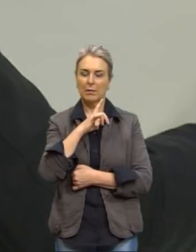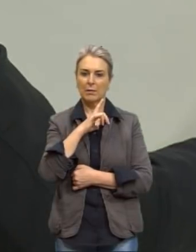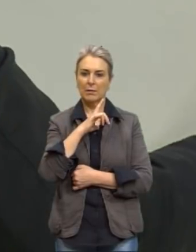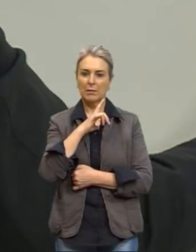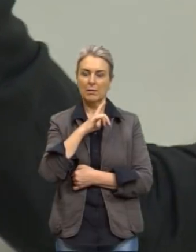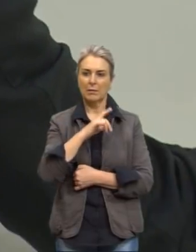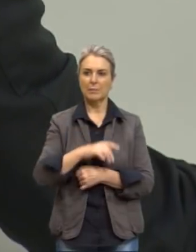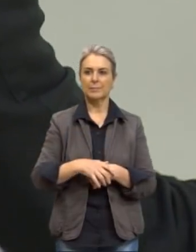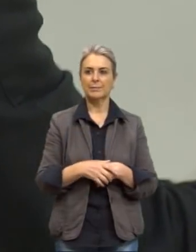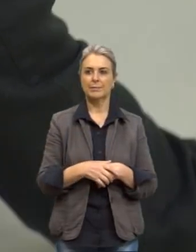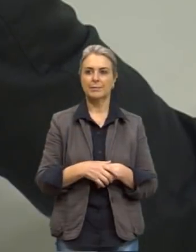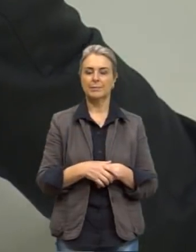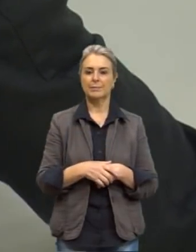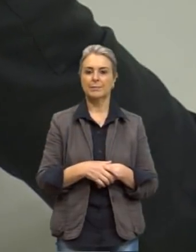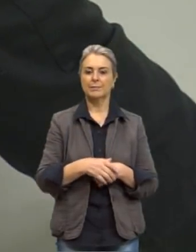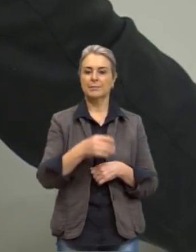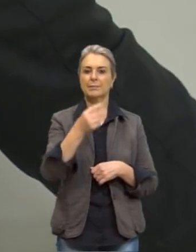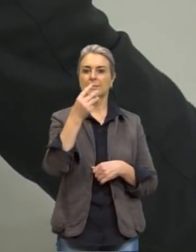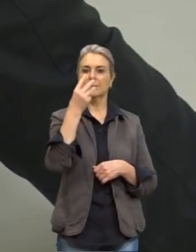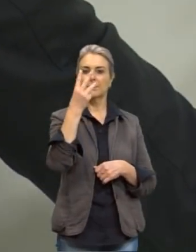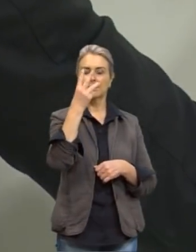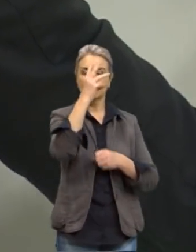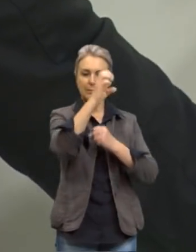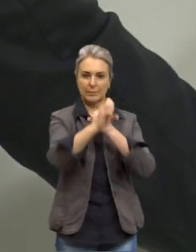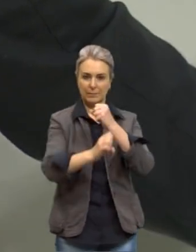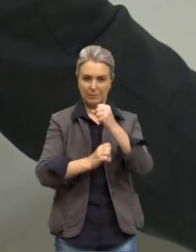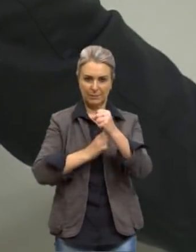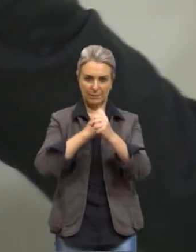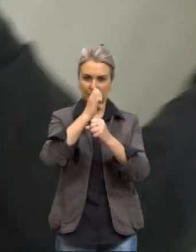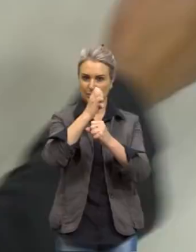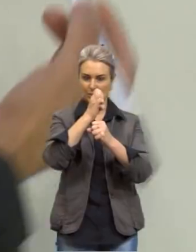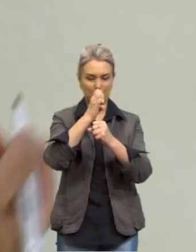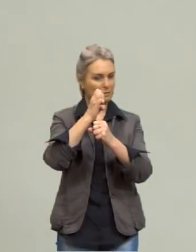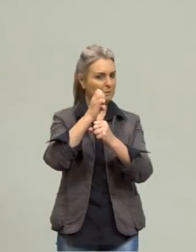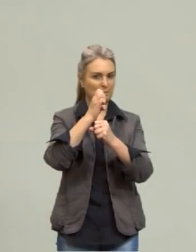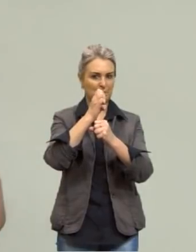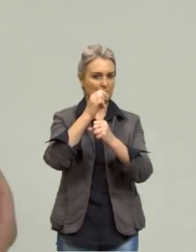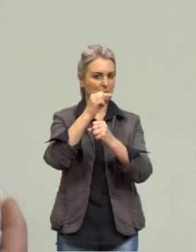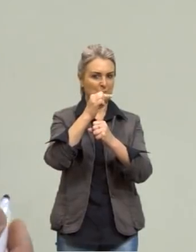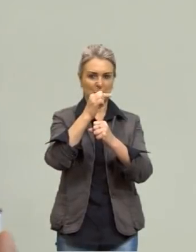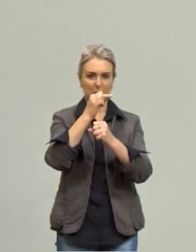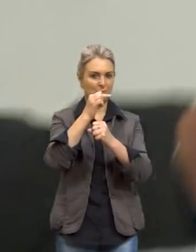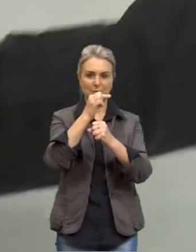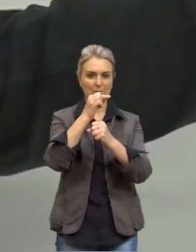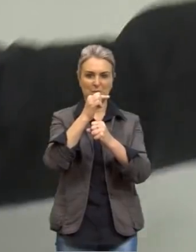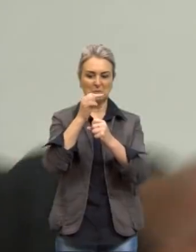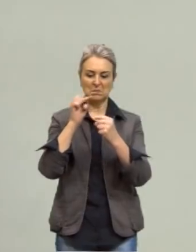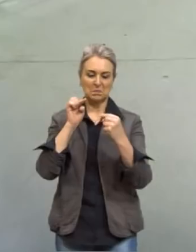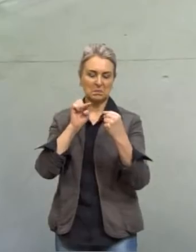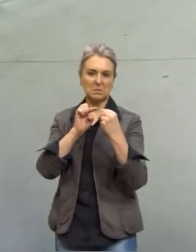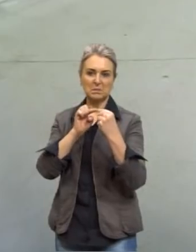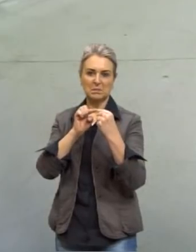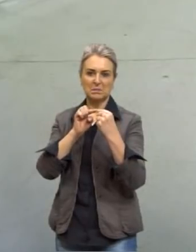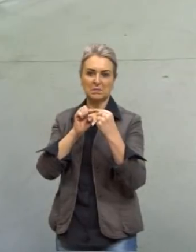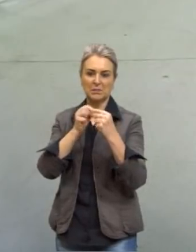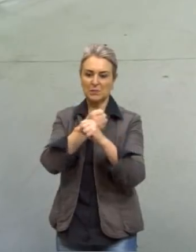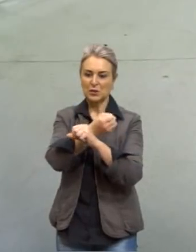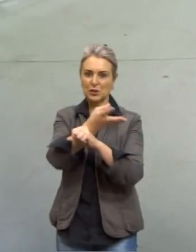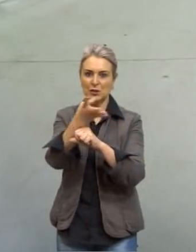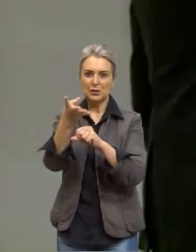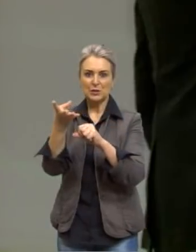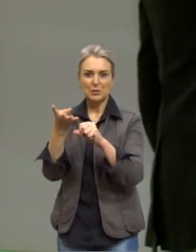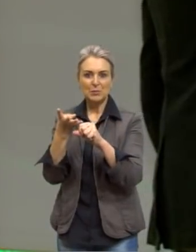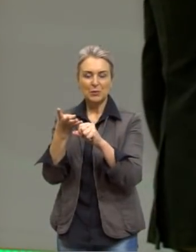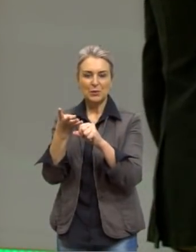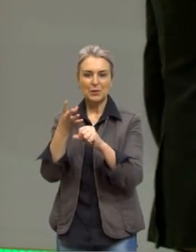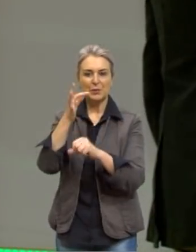aqui ó três pares de elétrons não ligantes professor da onde saiu isso é só fazer a distribuição do flúor